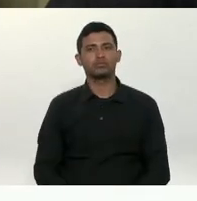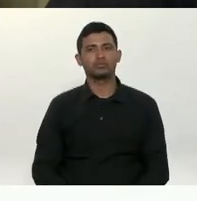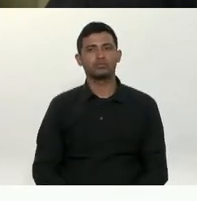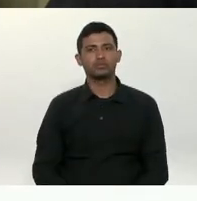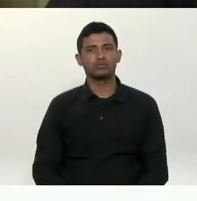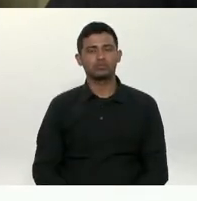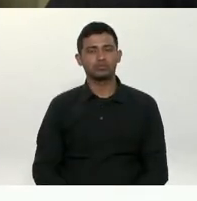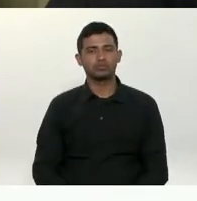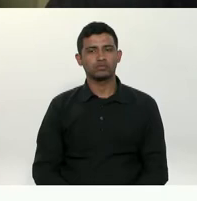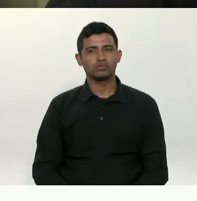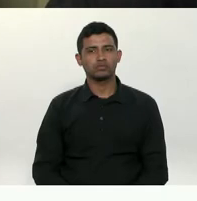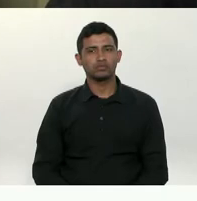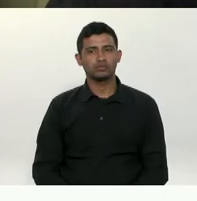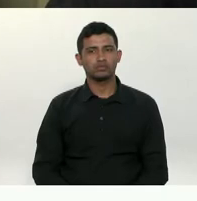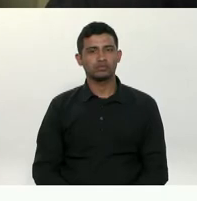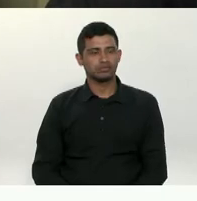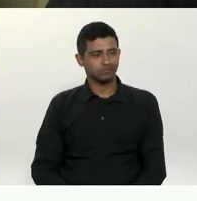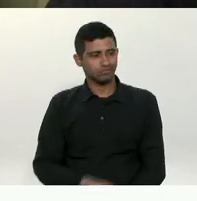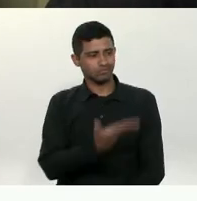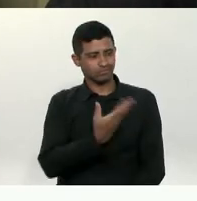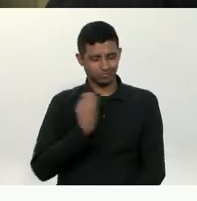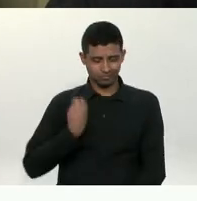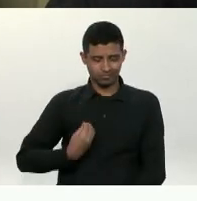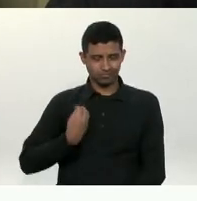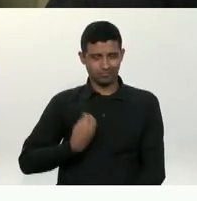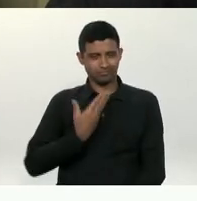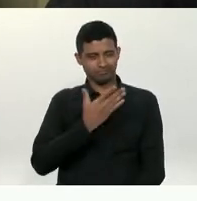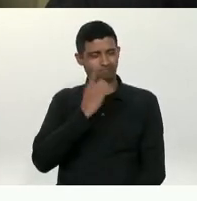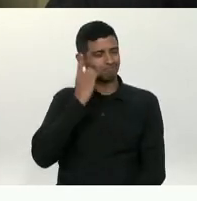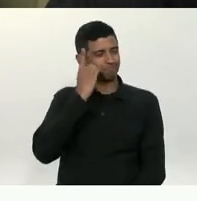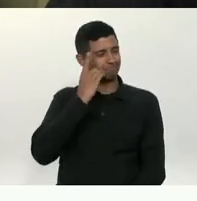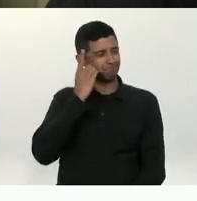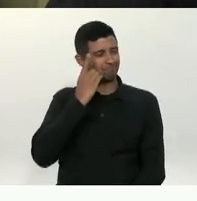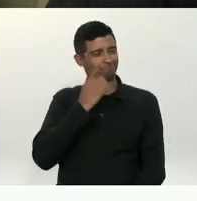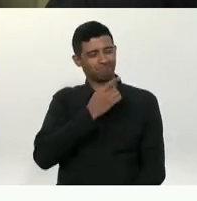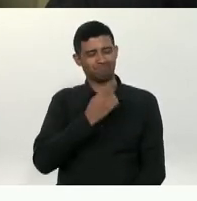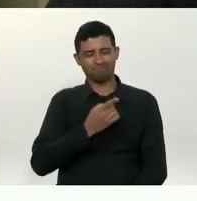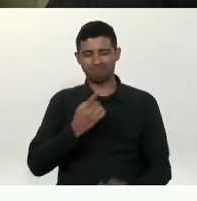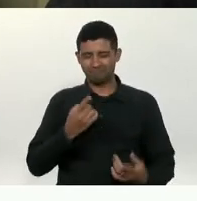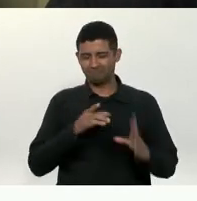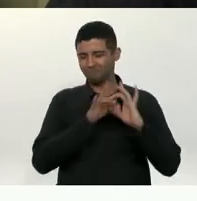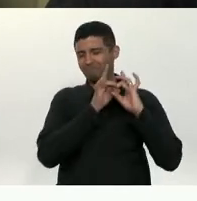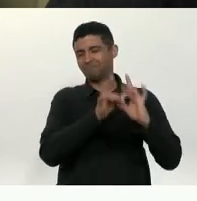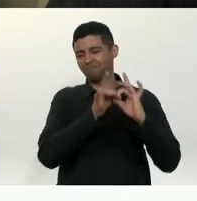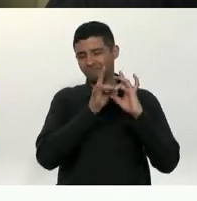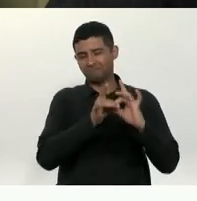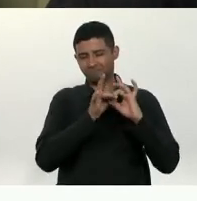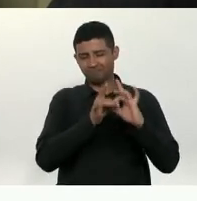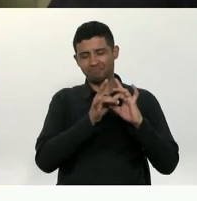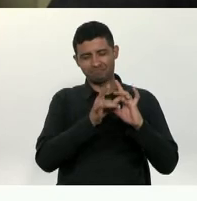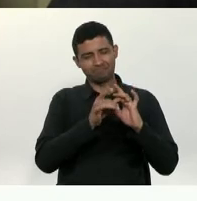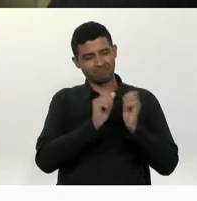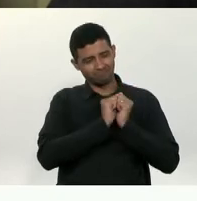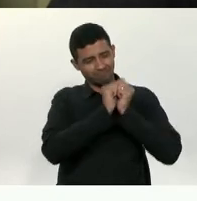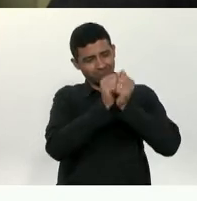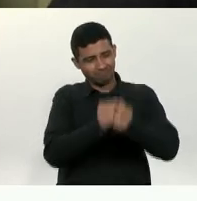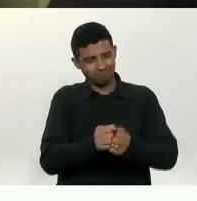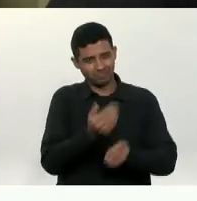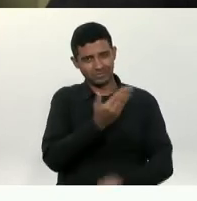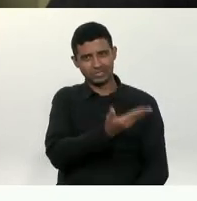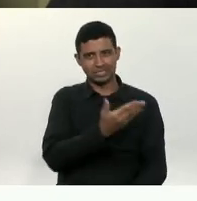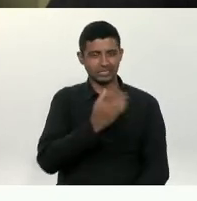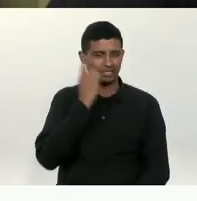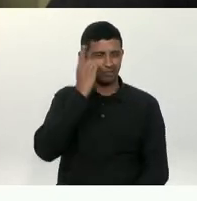Usar aqui a presença do deputado elegante, parceiro e coadjuvante de caminhada do deputado Rodrigo Amorim,